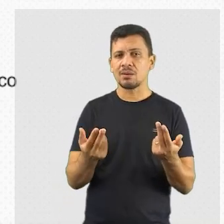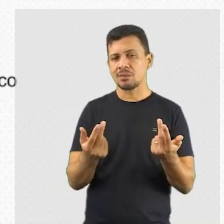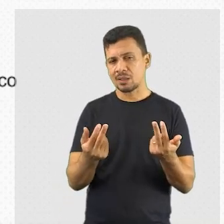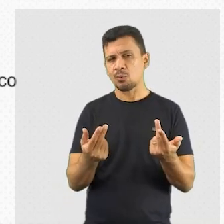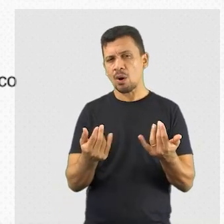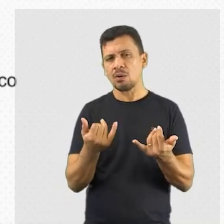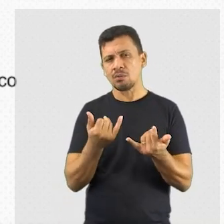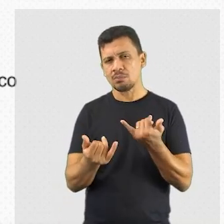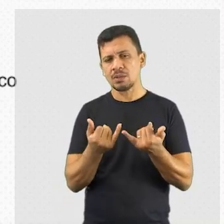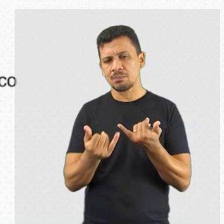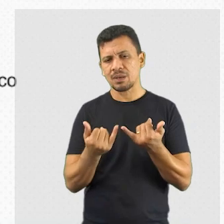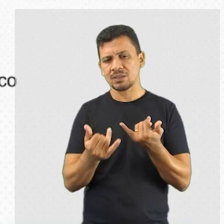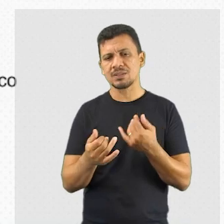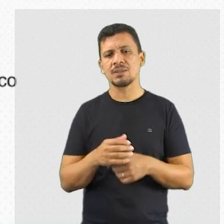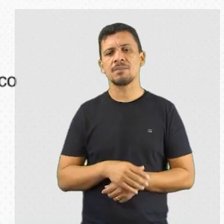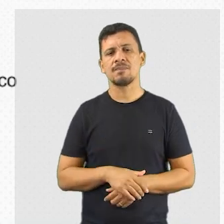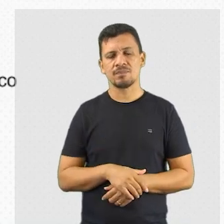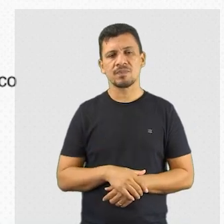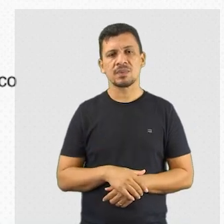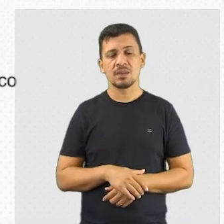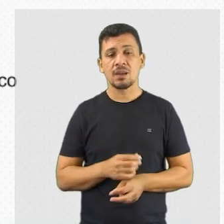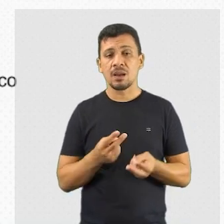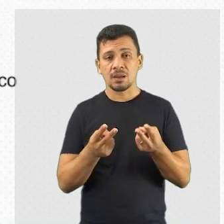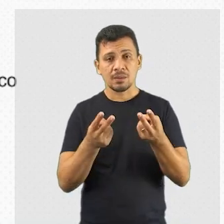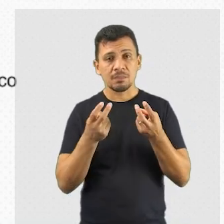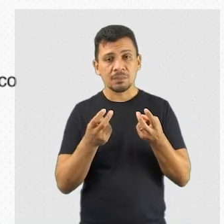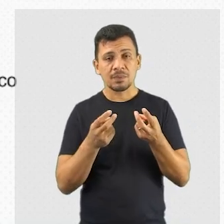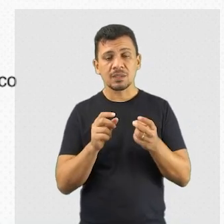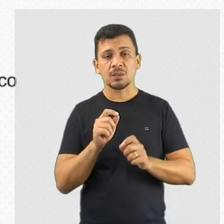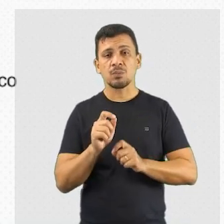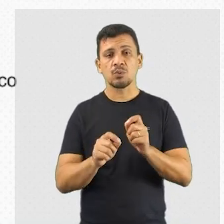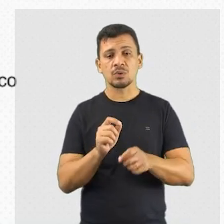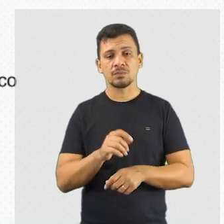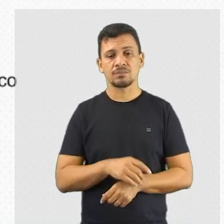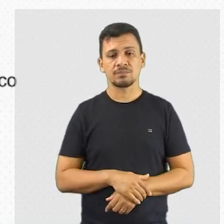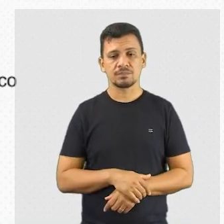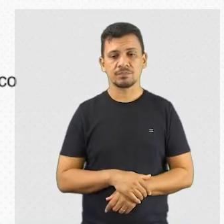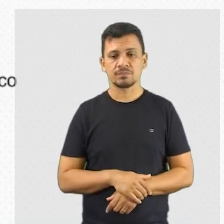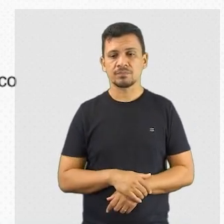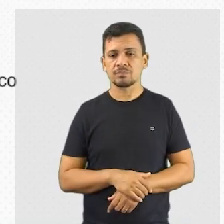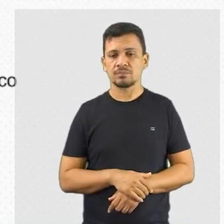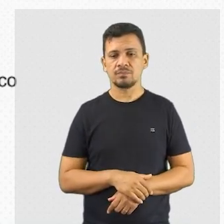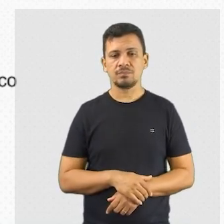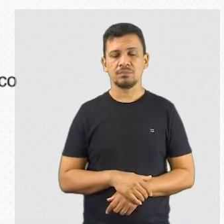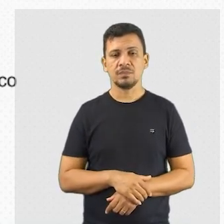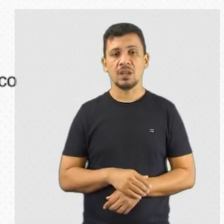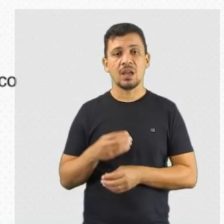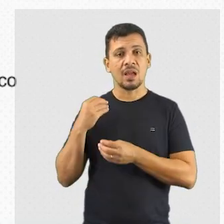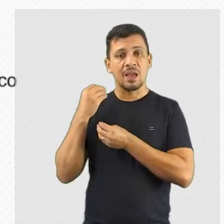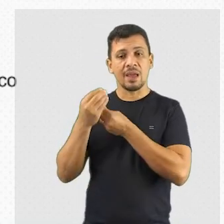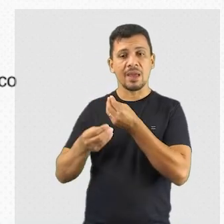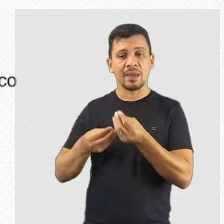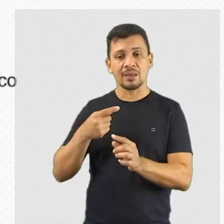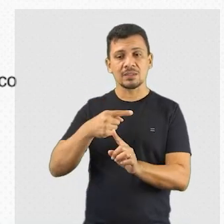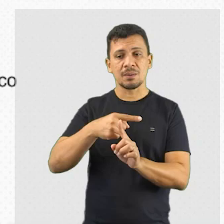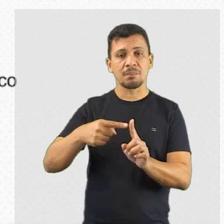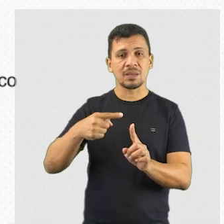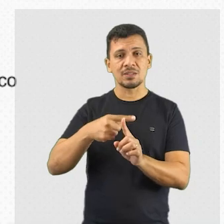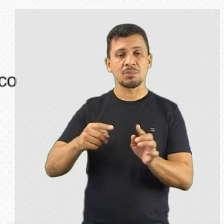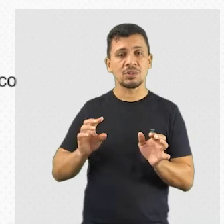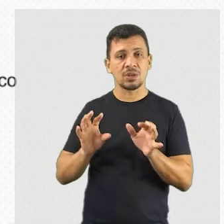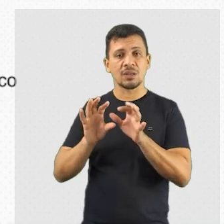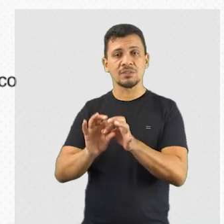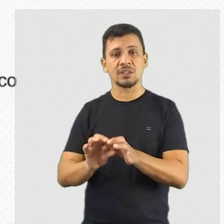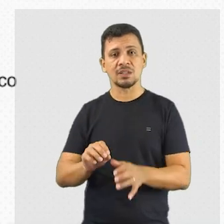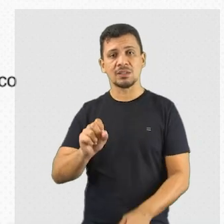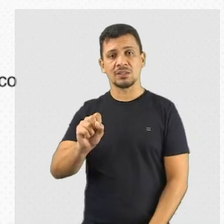bem parecida, né? Onde a gente observa, quando a gente chama de herança parcialmente ligada ao sexo, está